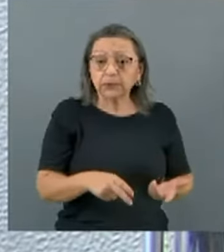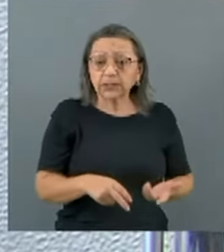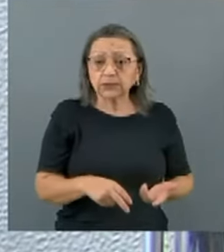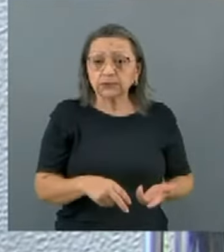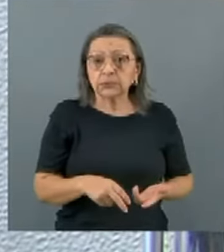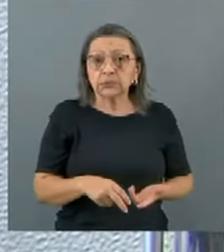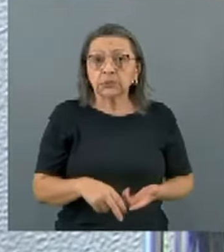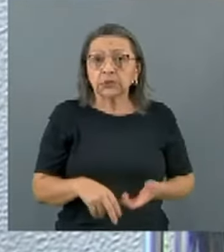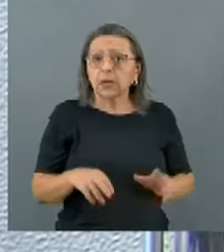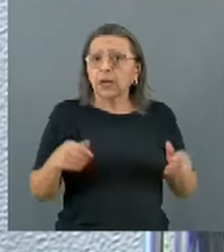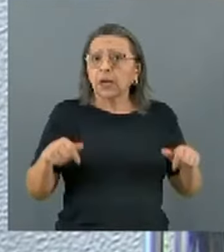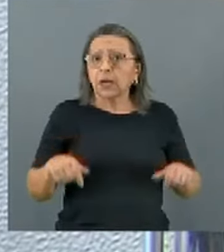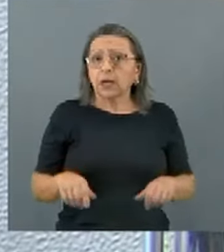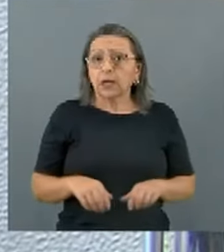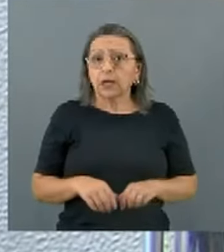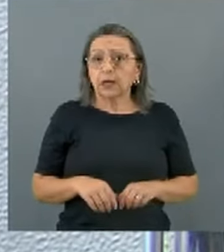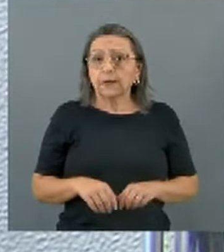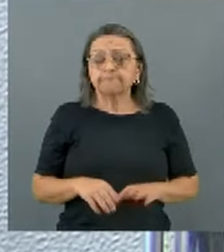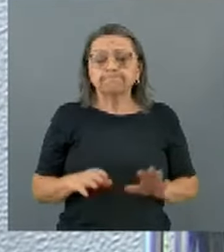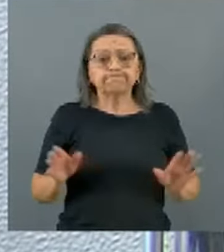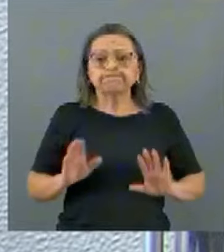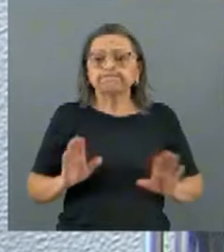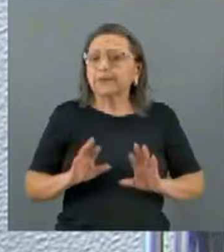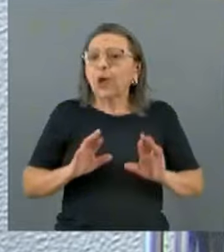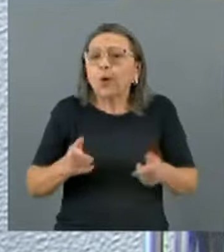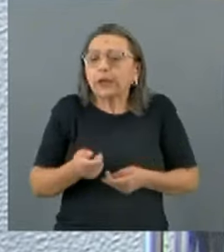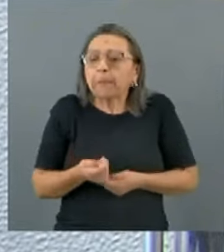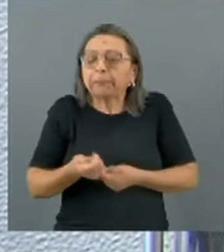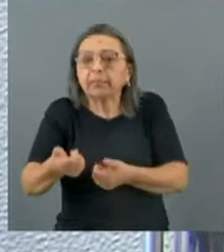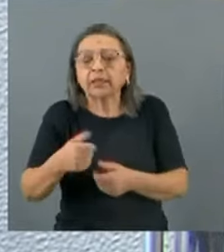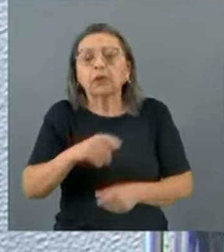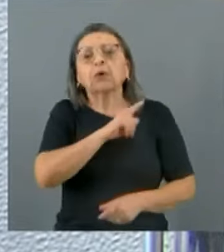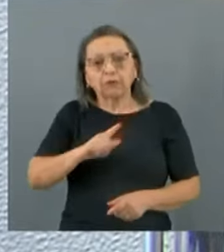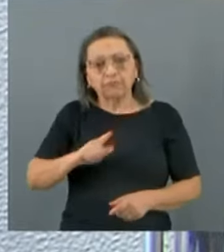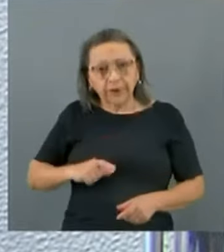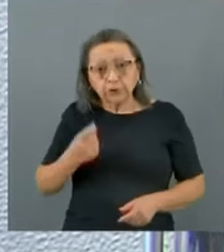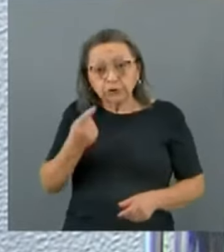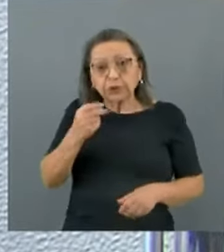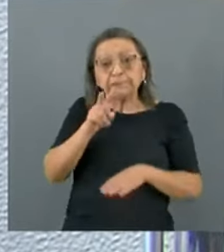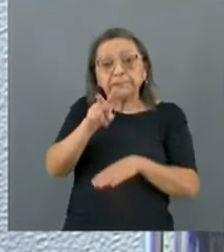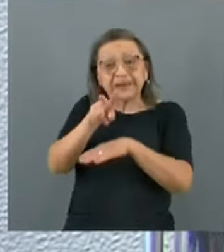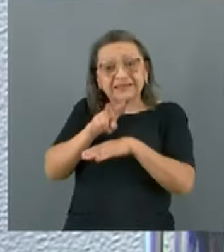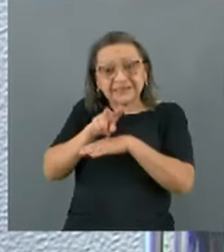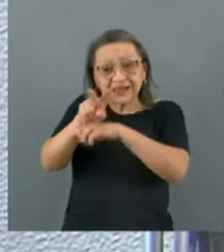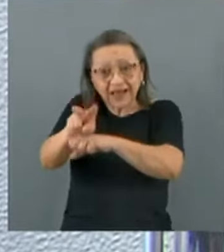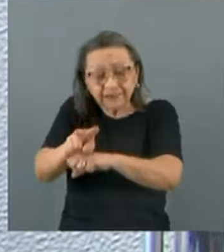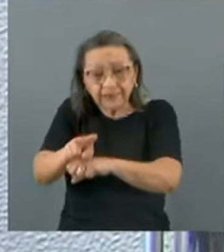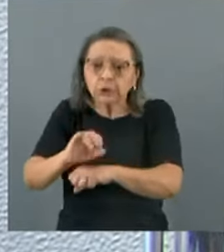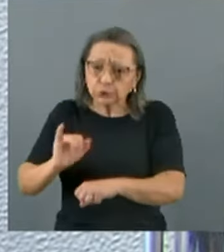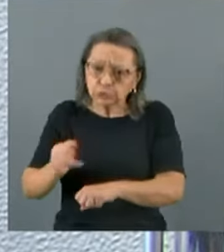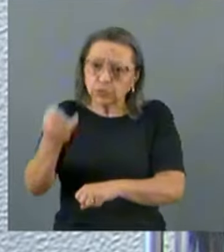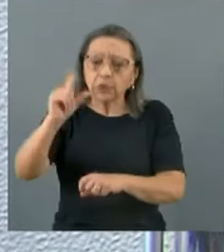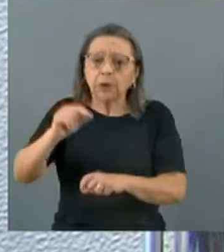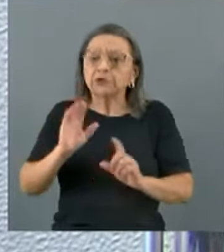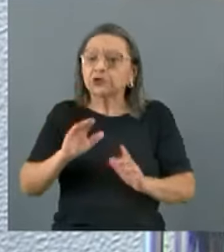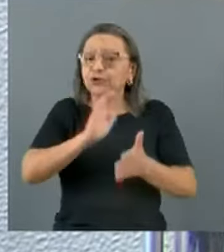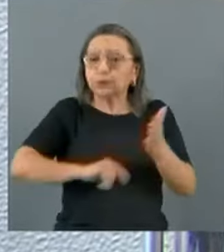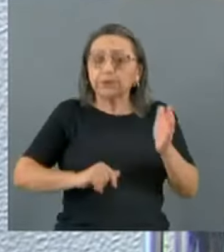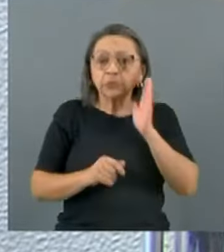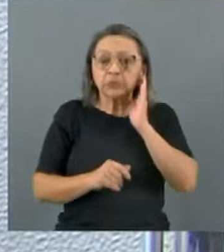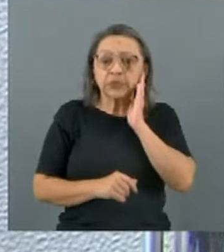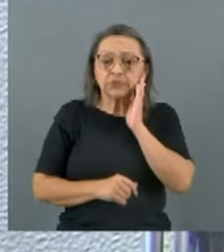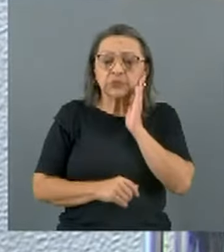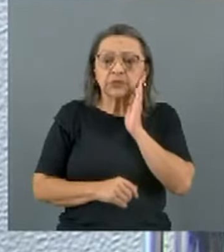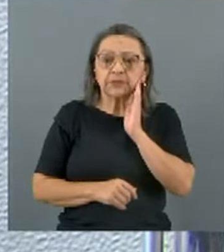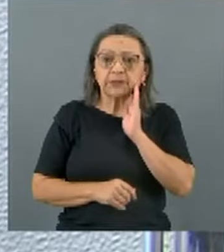era nenhum benefício, o governo emprestava com juros menores, mas até isso já tirou. Desde julho